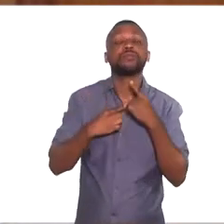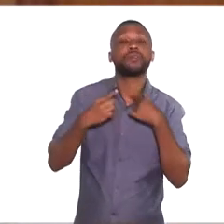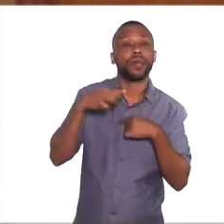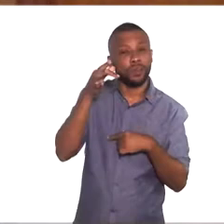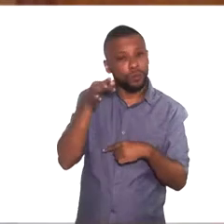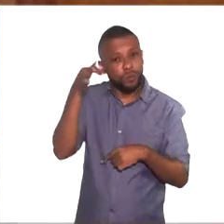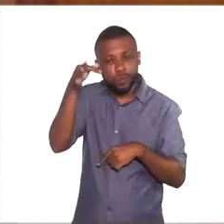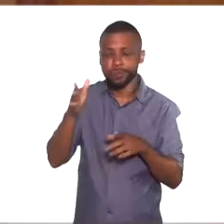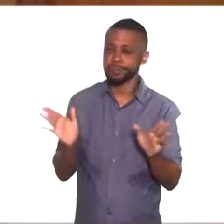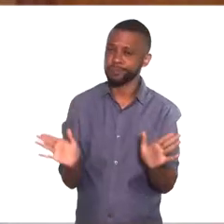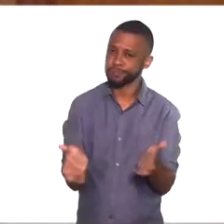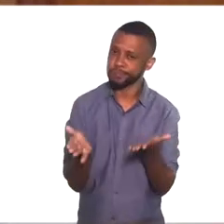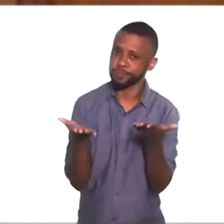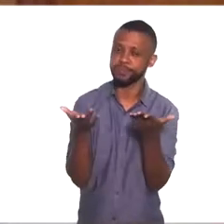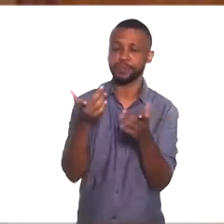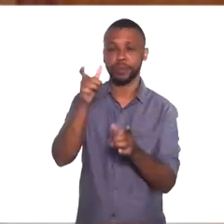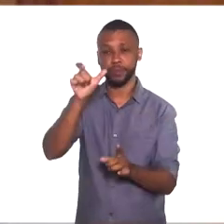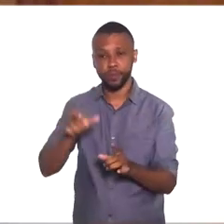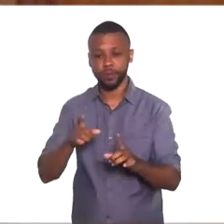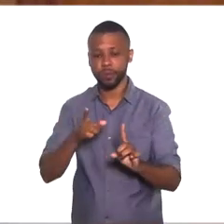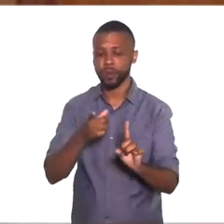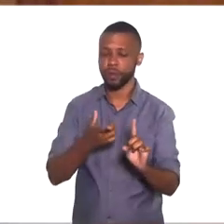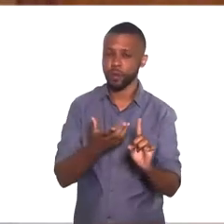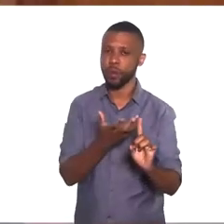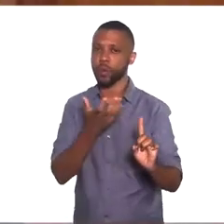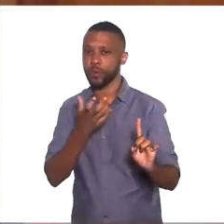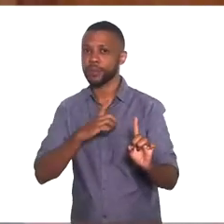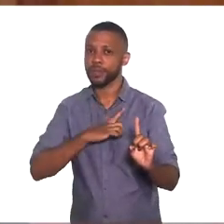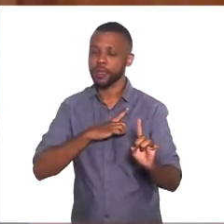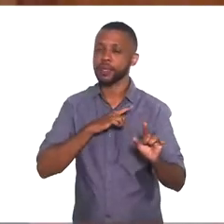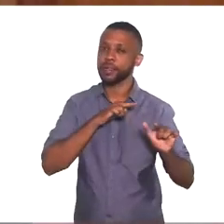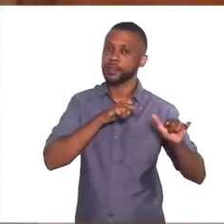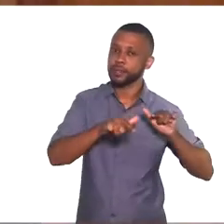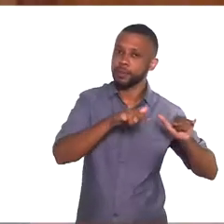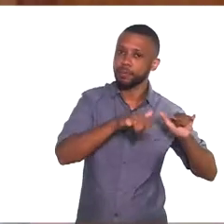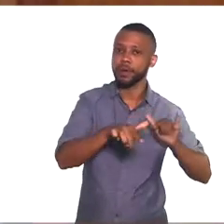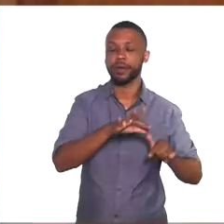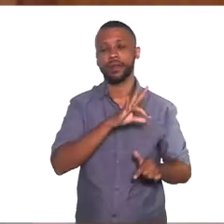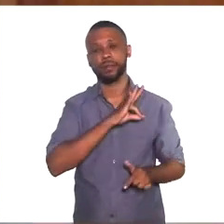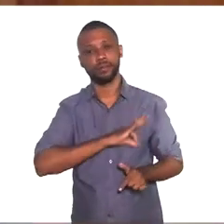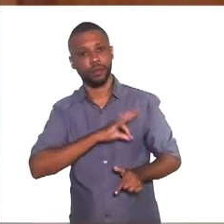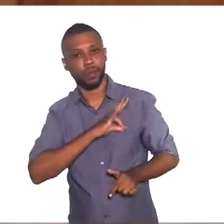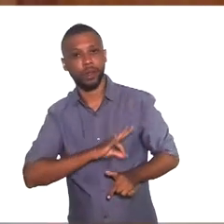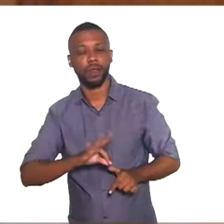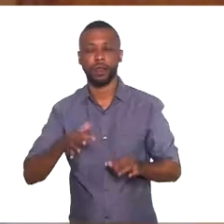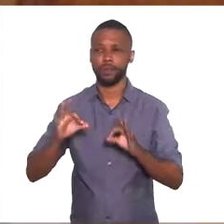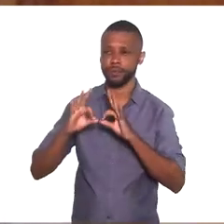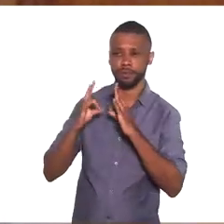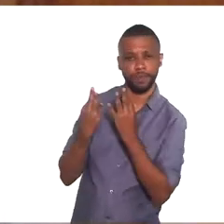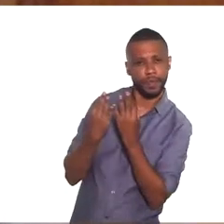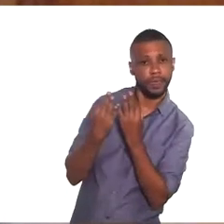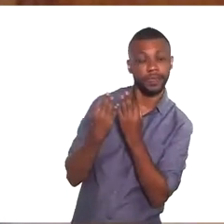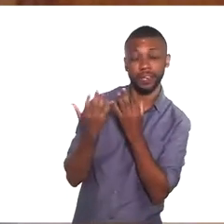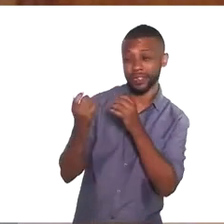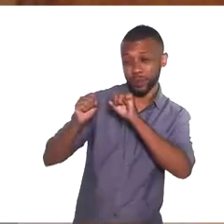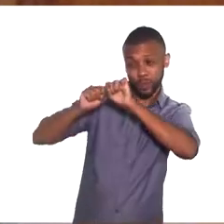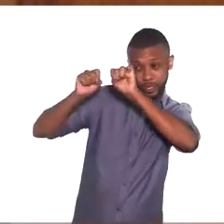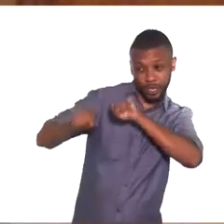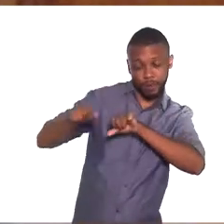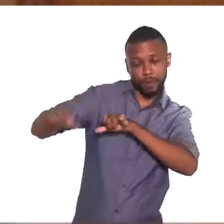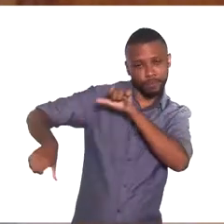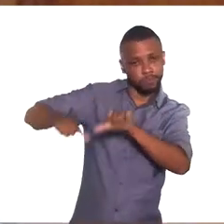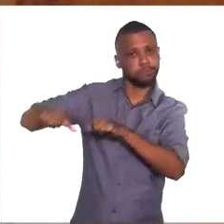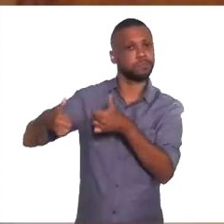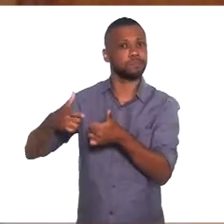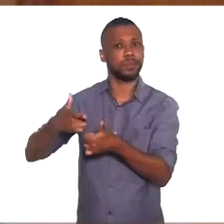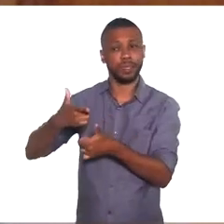o desejo aqui para o morro as pessoas que ela tem a trabalho e renda casa e que o sistema todo possa